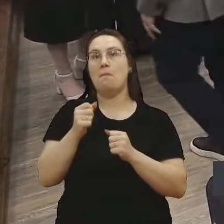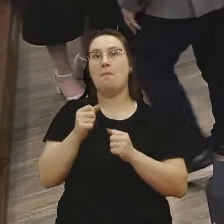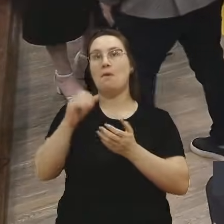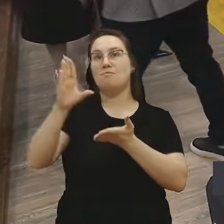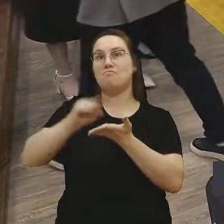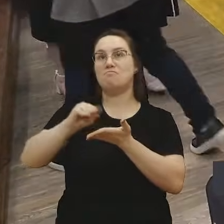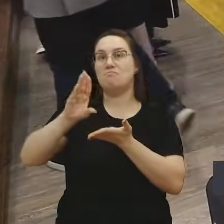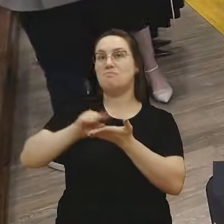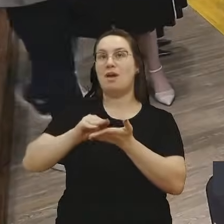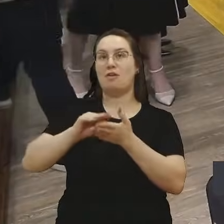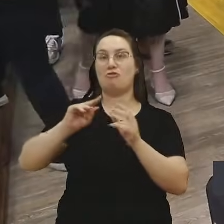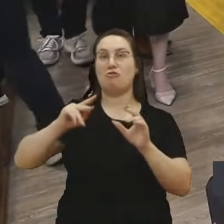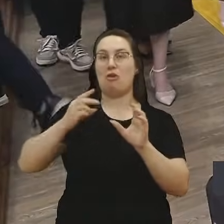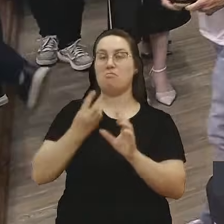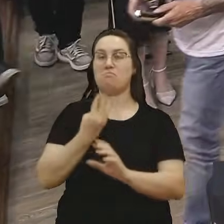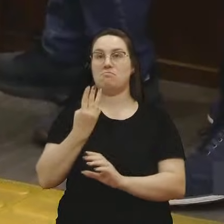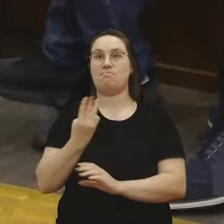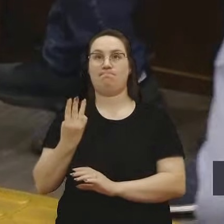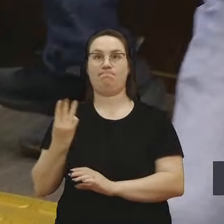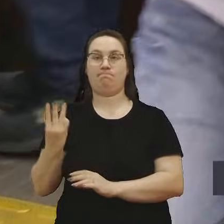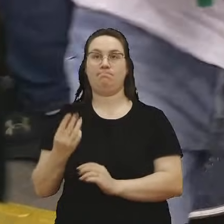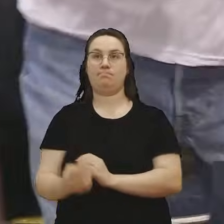as fotos do site.